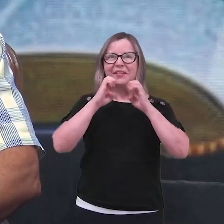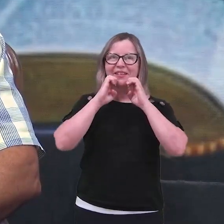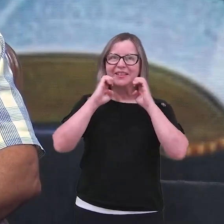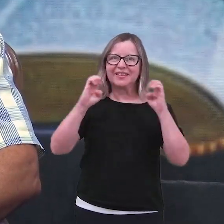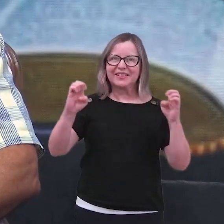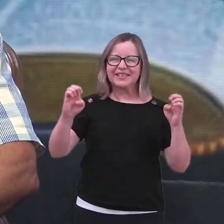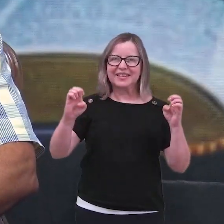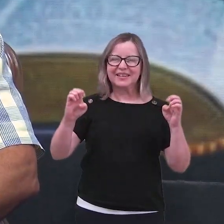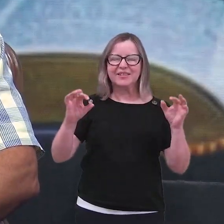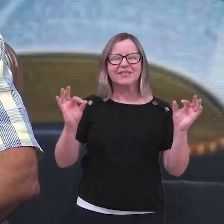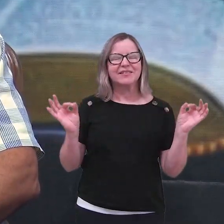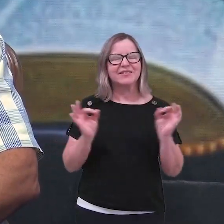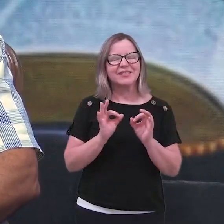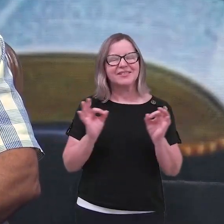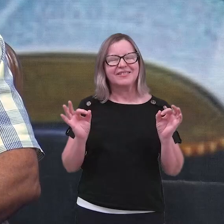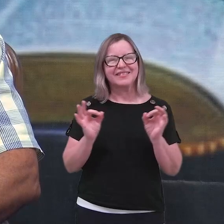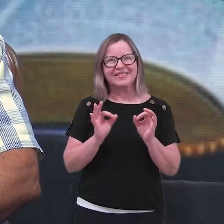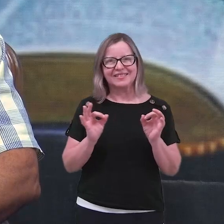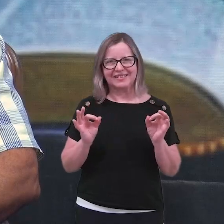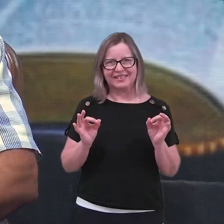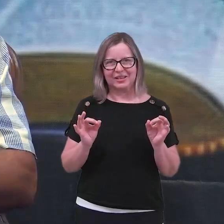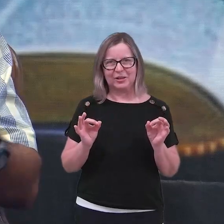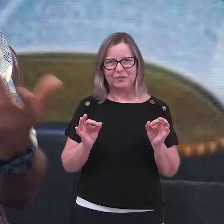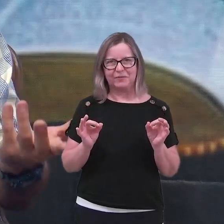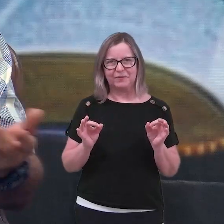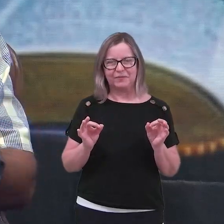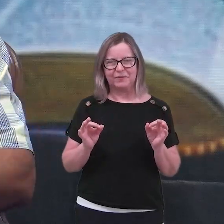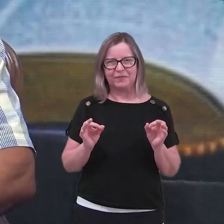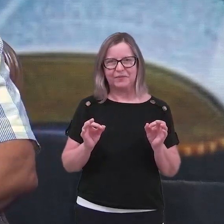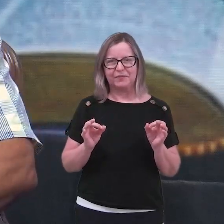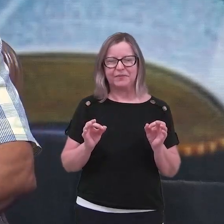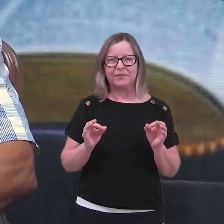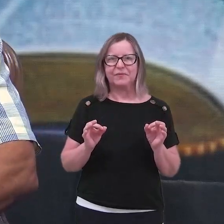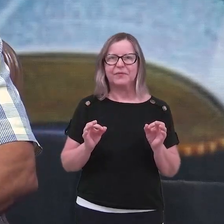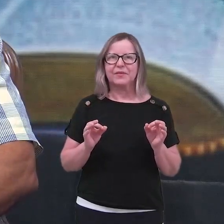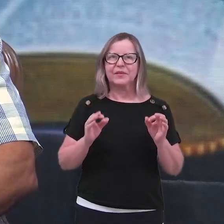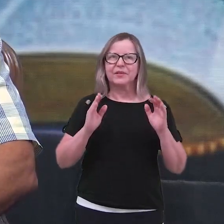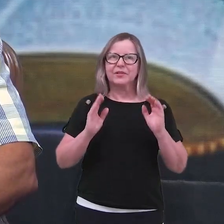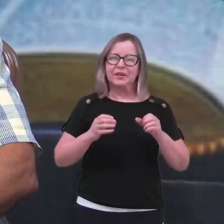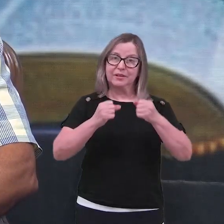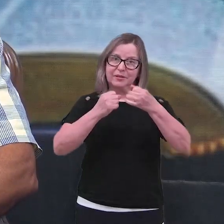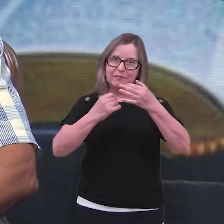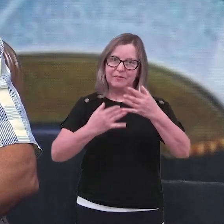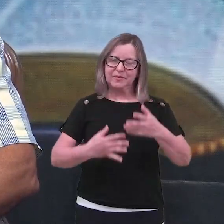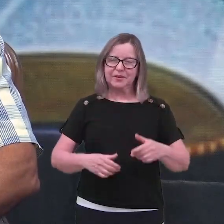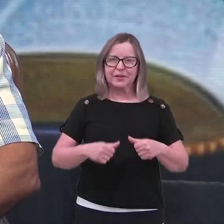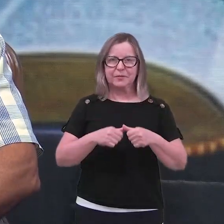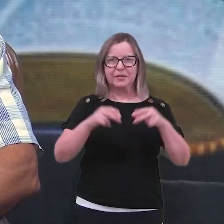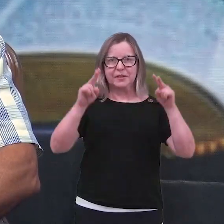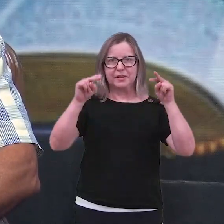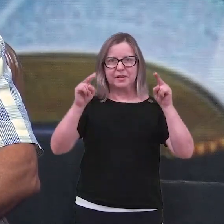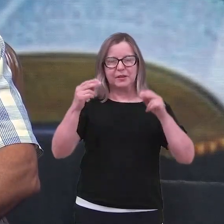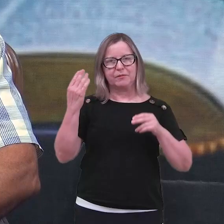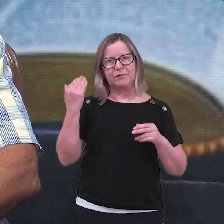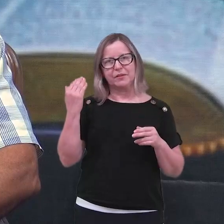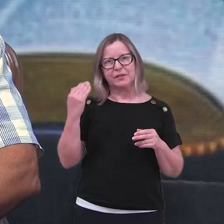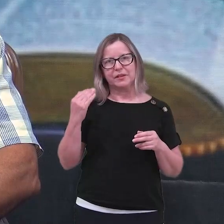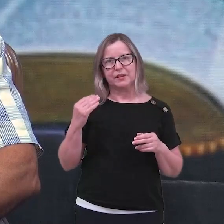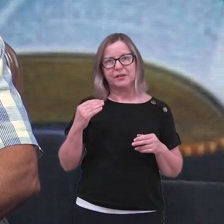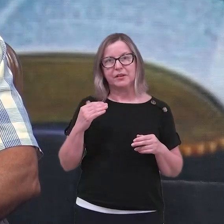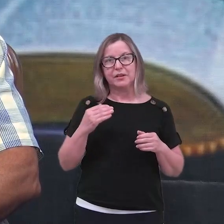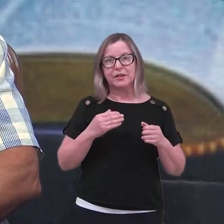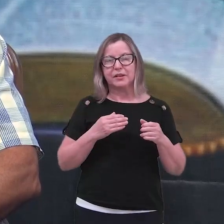Evangelho e a simplicidade. Trabalhamos com esse tema da vez passada e o nosso